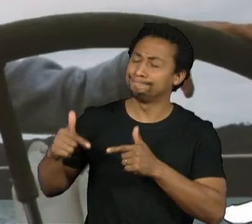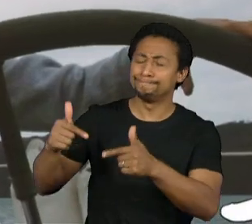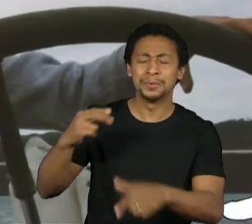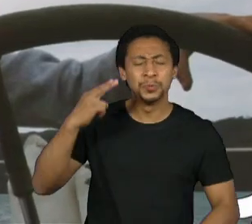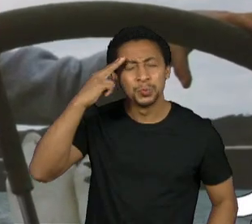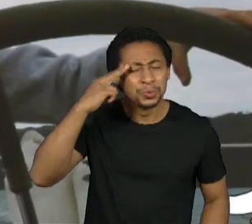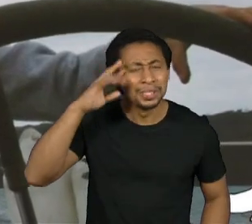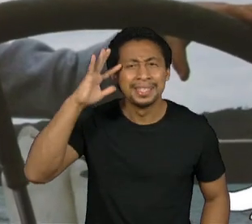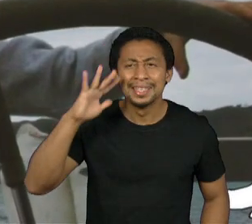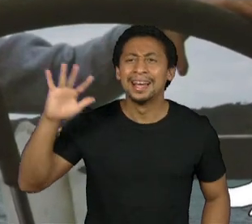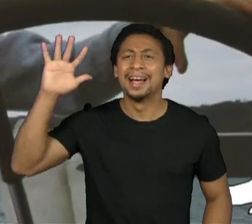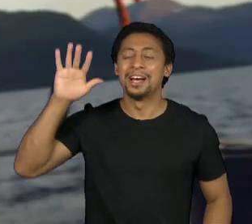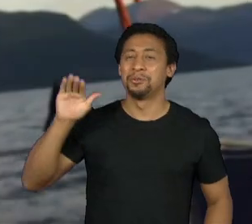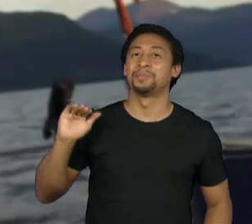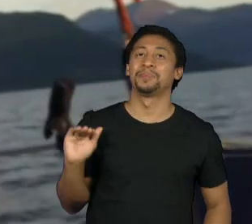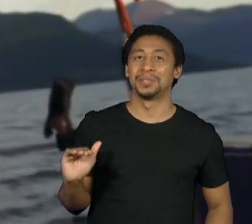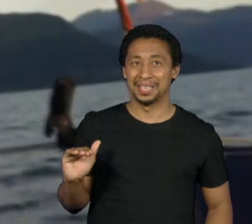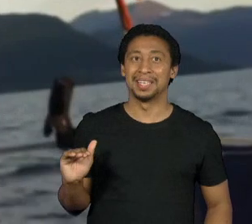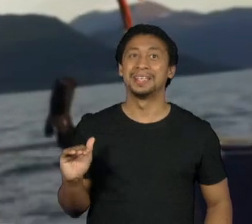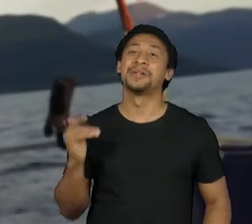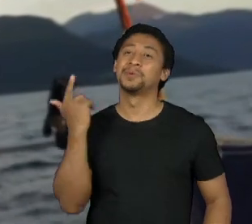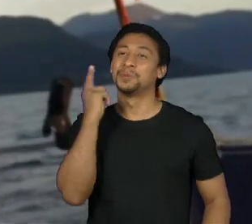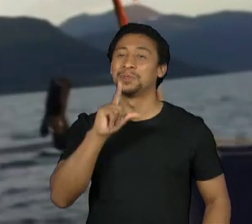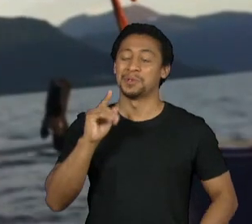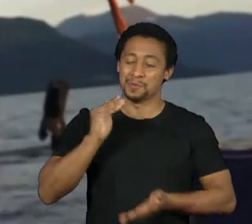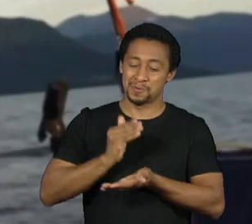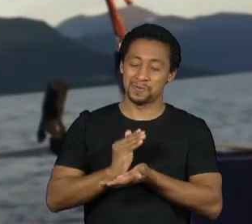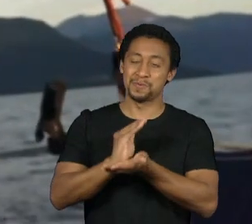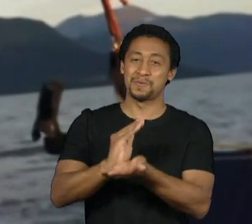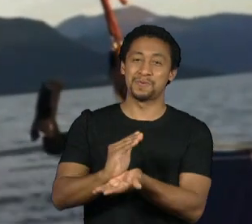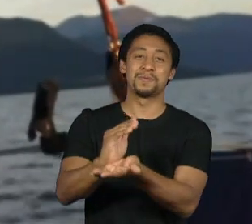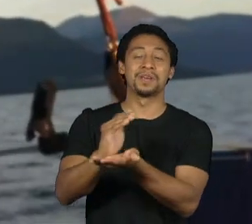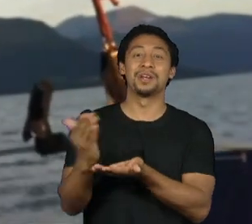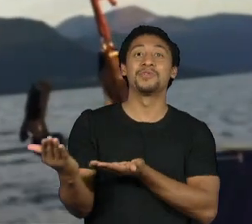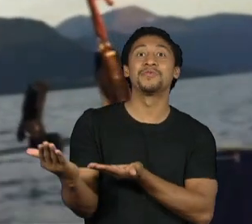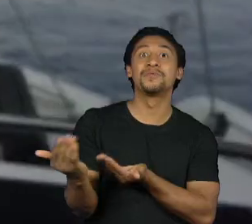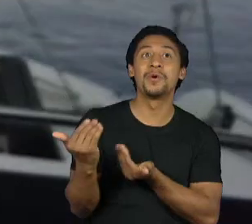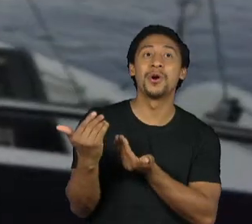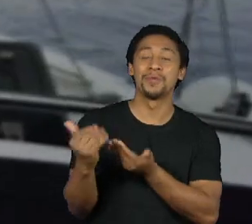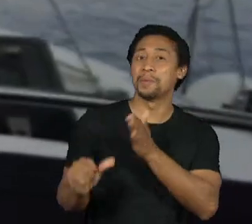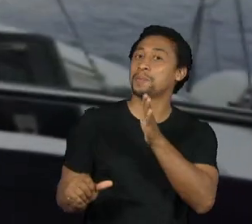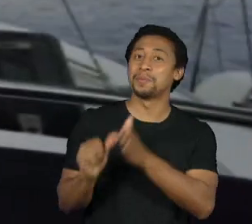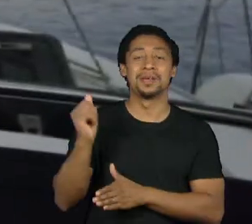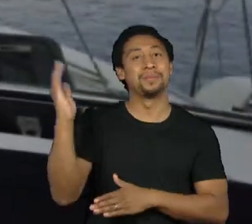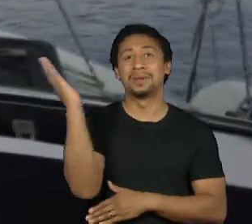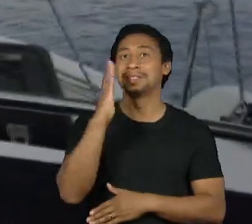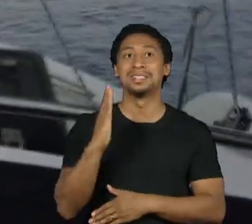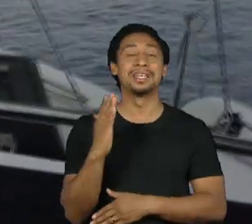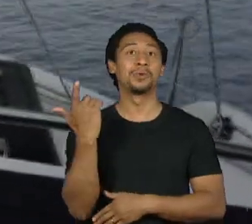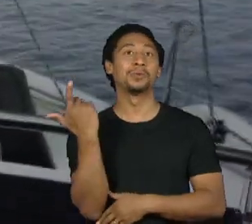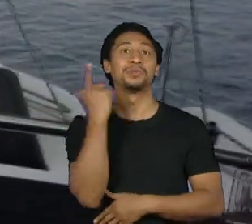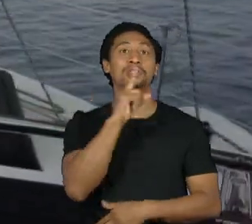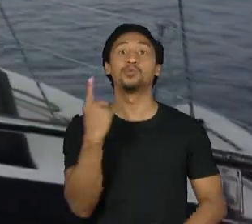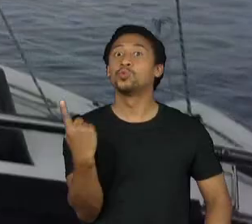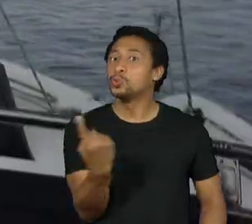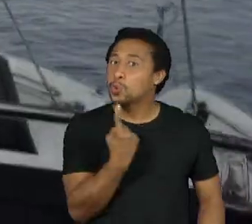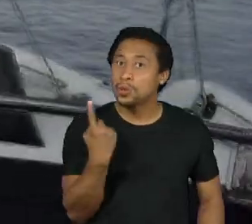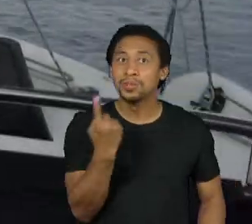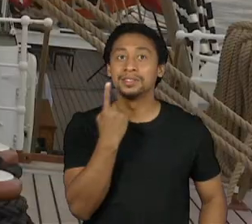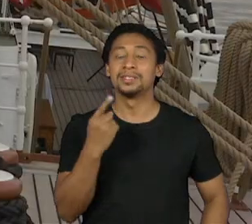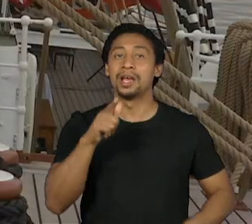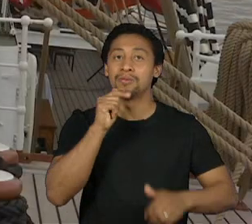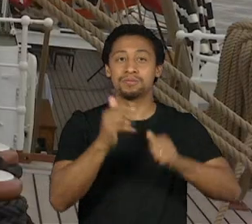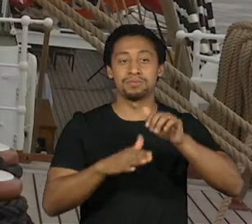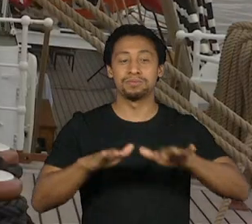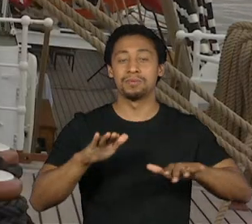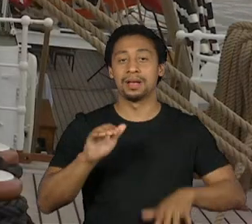desde criança, rendeu a Tamara o título de brasileira mais jovem a cruzar o Atlântico sozinha.